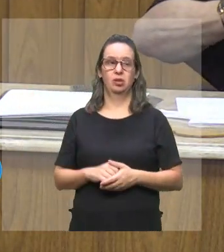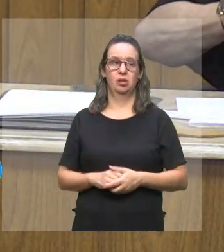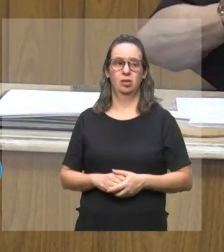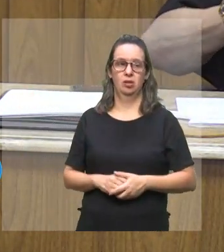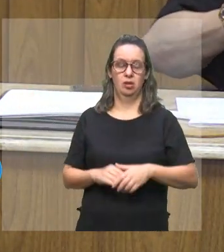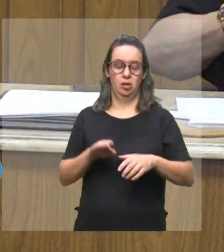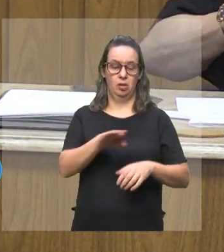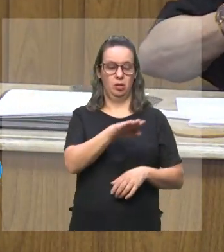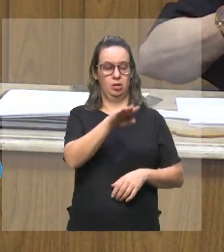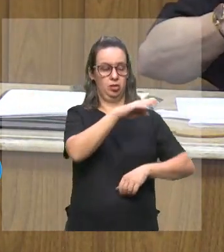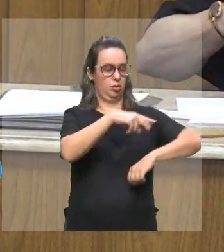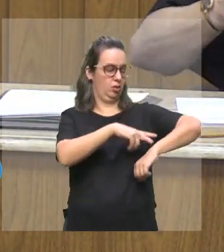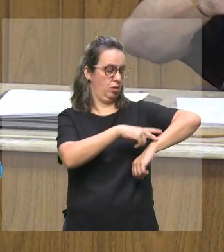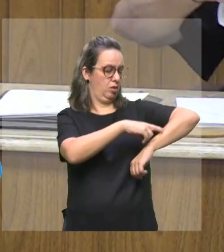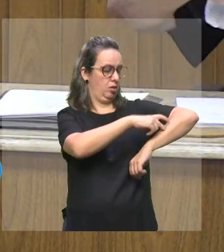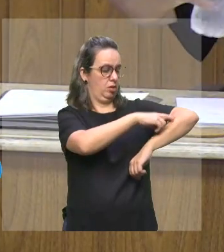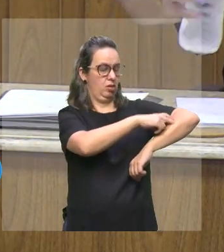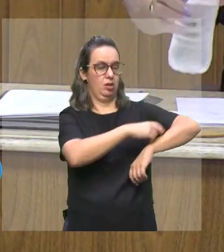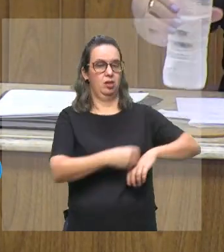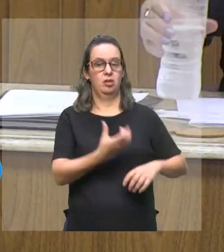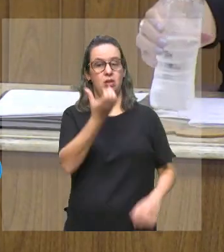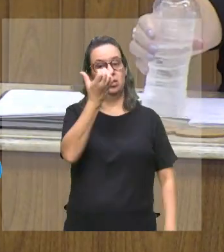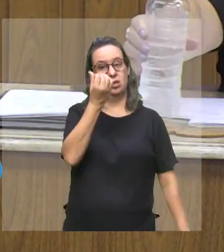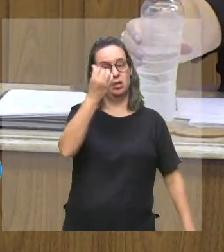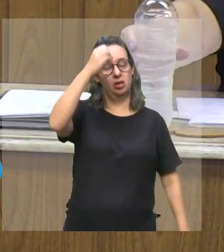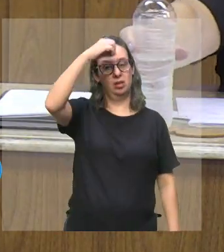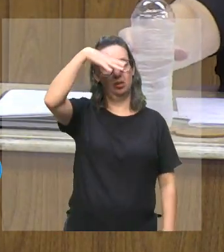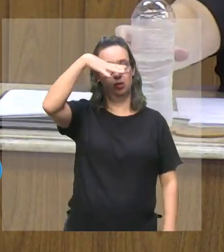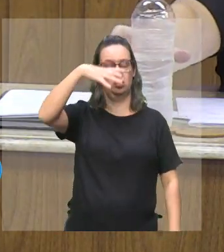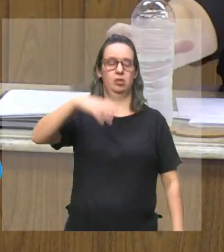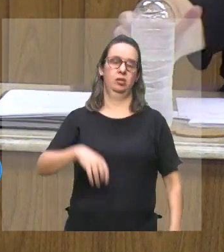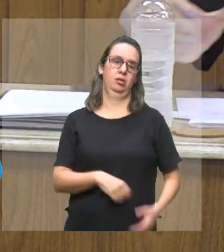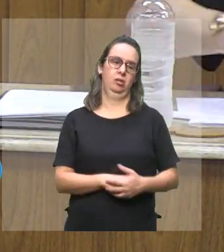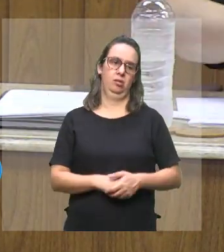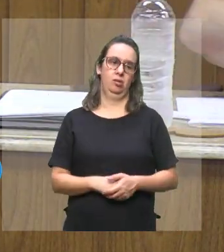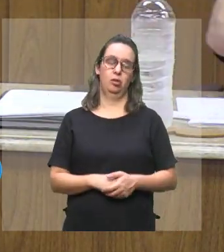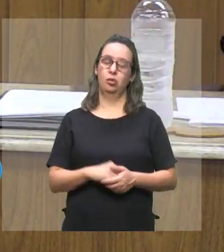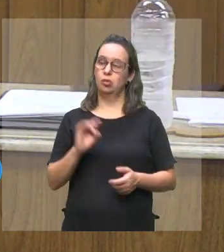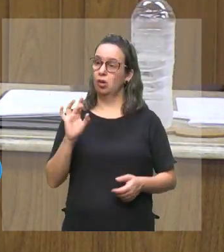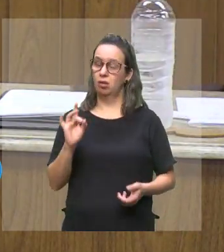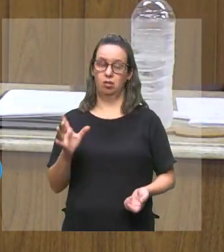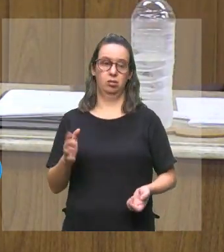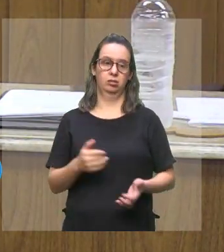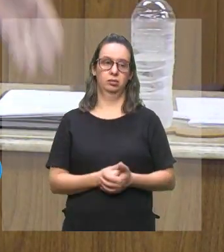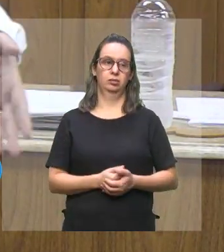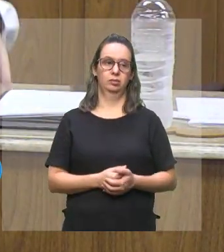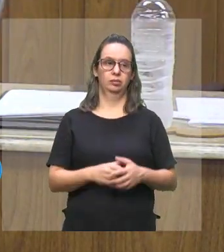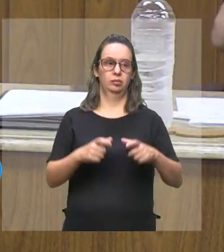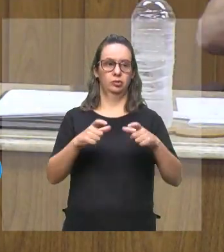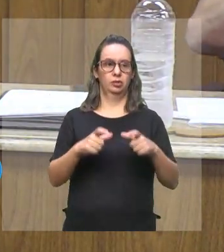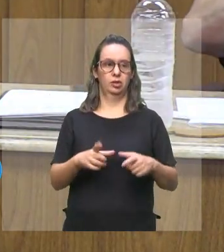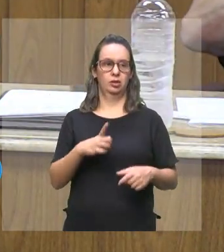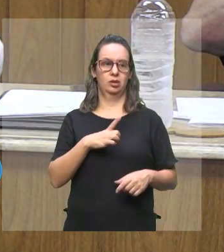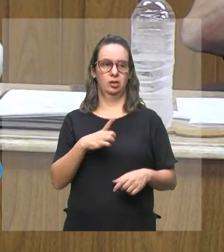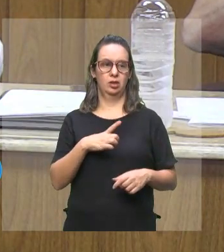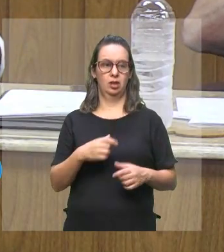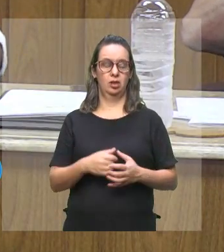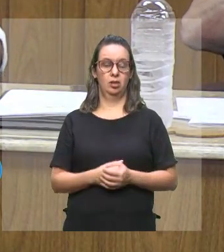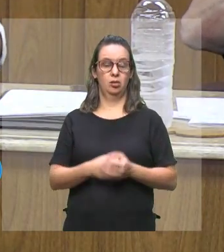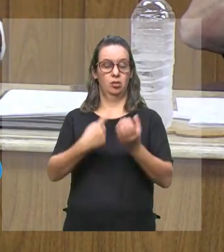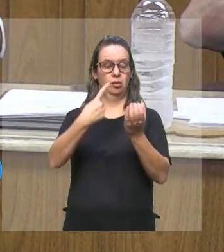dúzia de lâmpadas para voltar a ter iluminação. E ali nós temos um food truck, um carrinho de